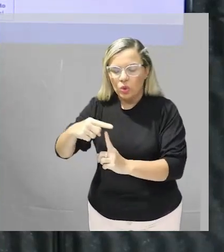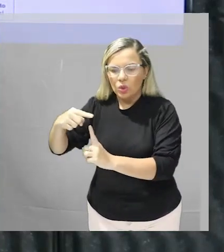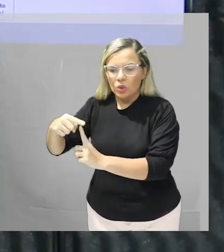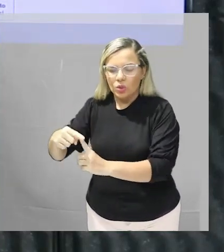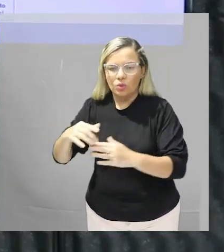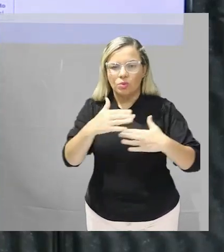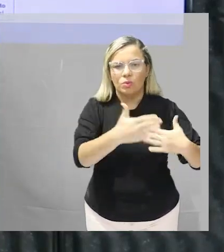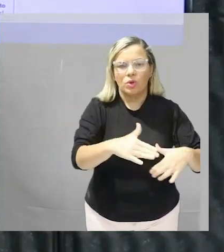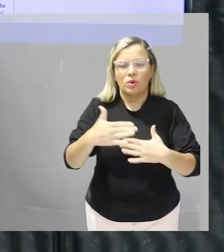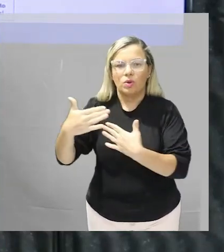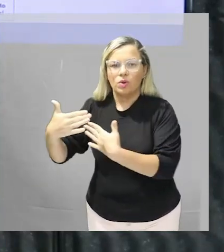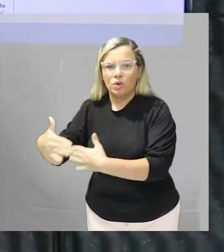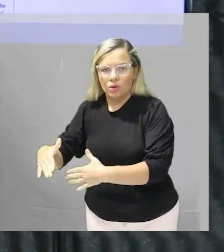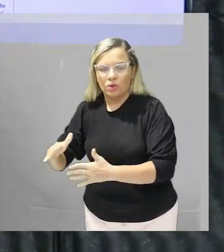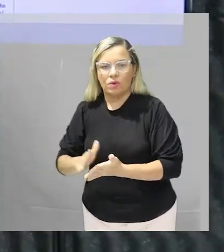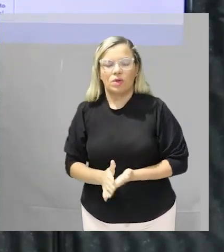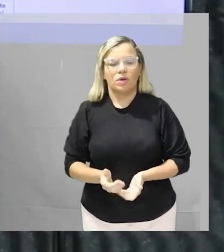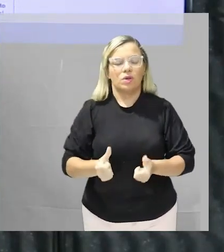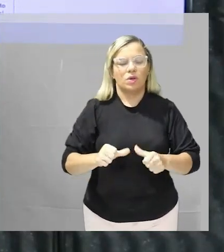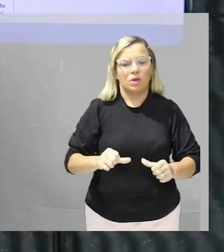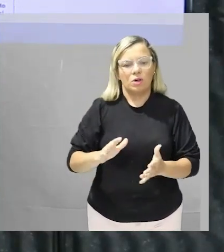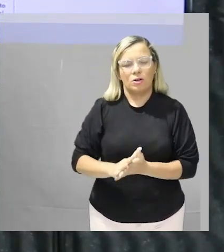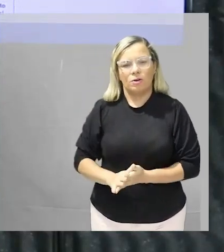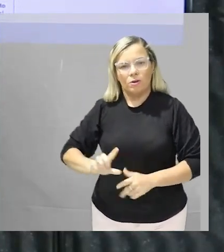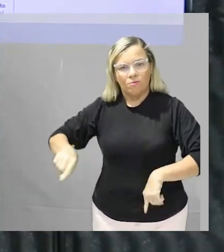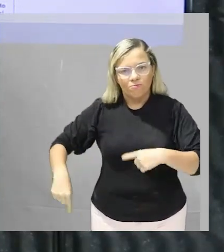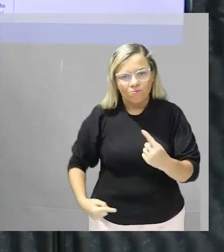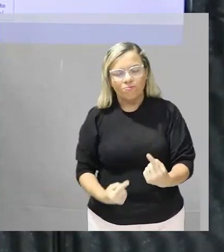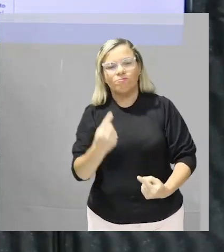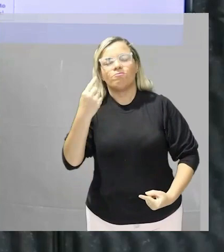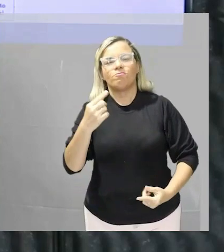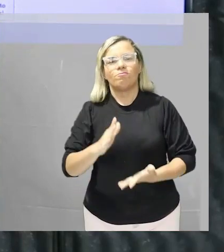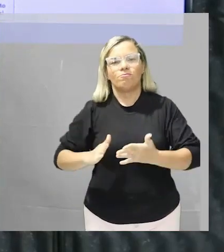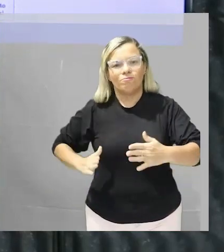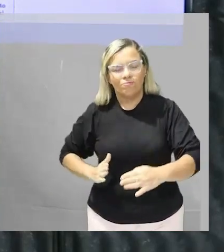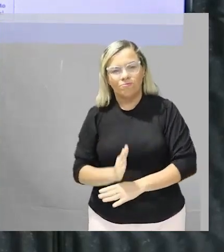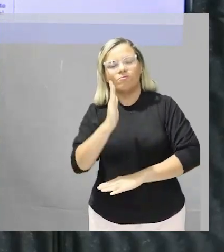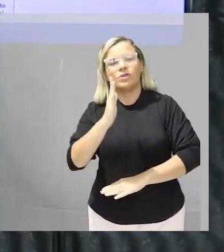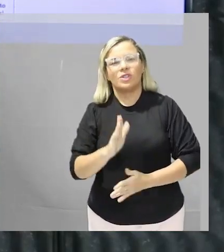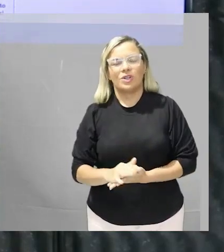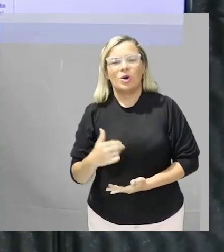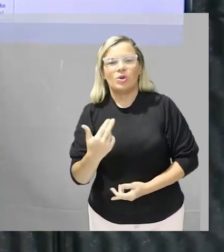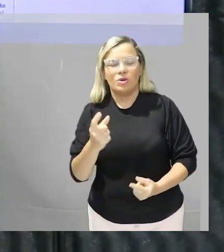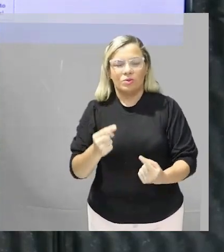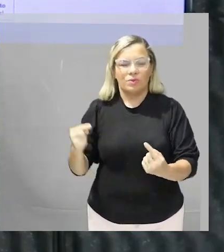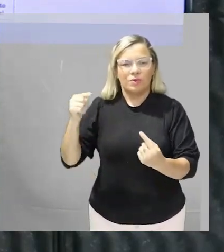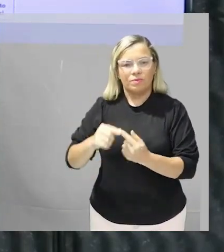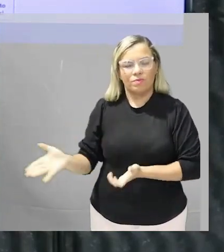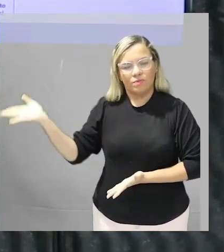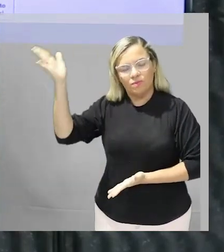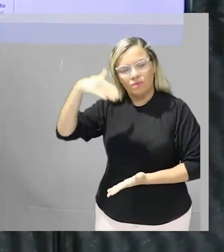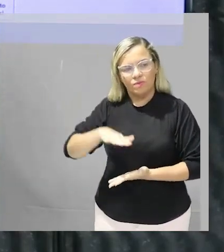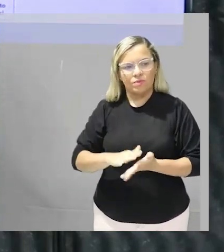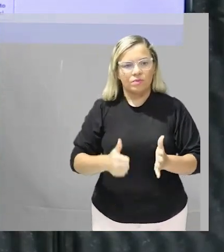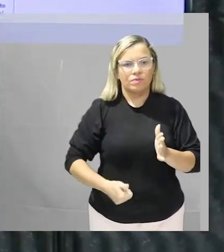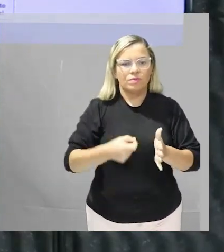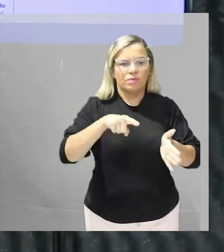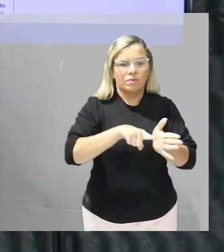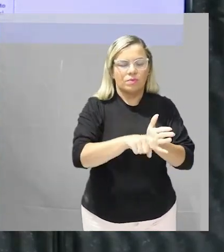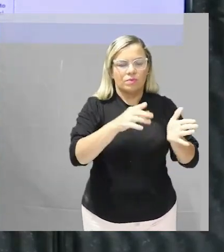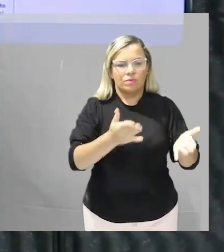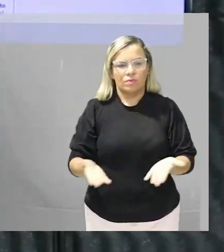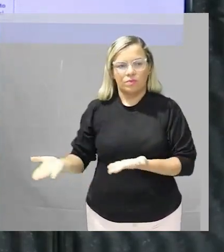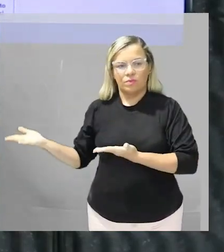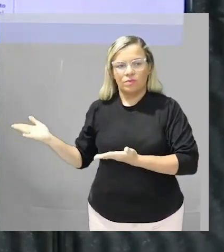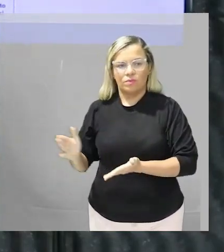e claro Obtenha o êxito a sua aprovação que é isso nosso objetivo Tá bom então vamos lá primeira questão